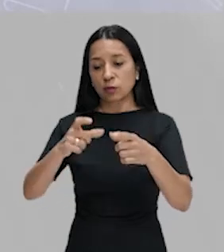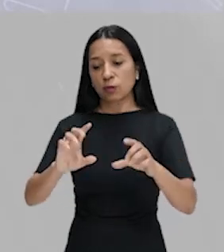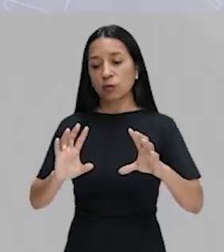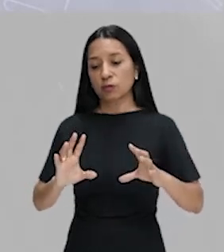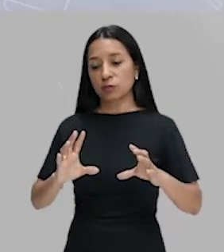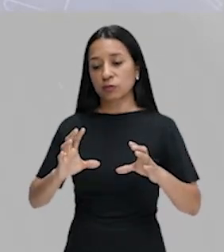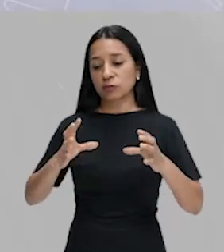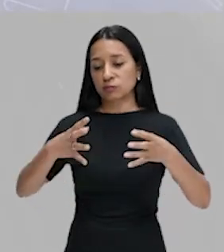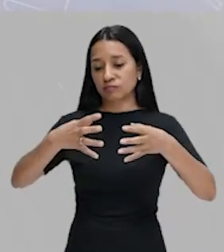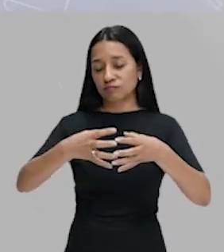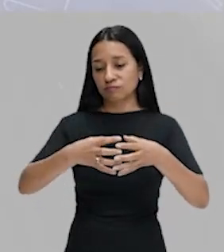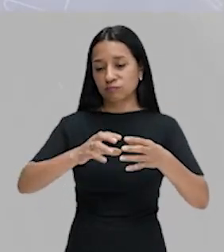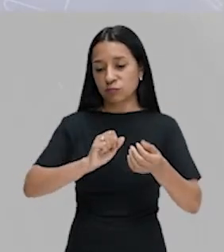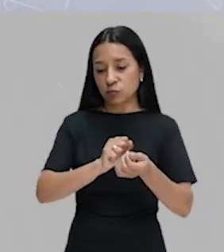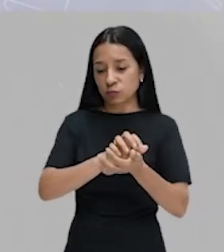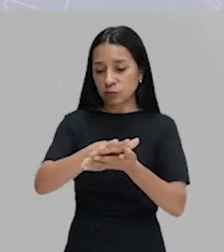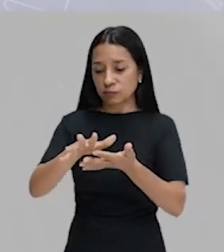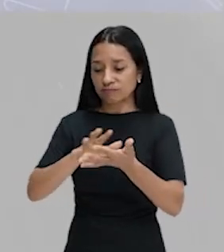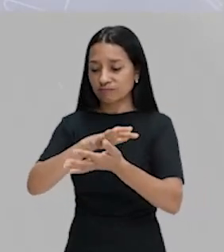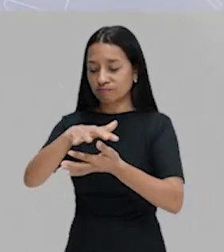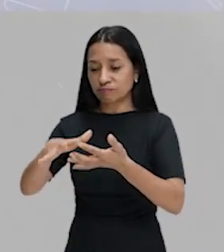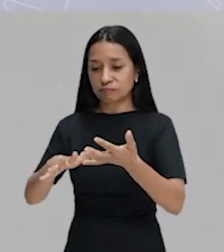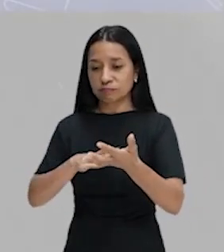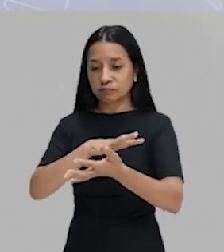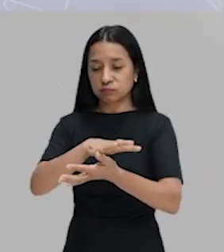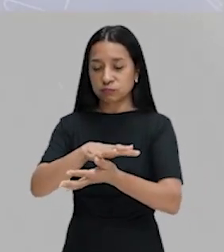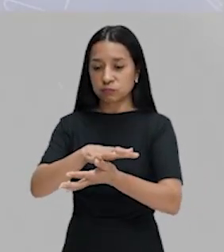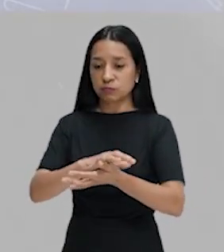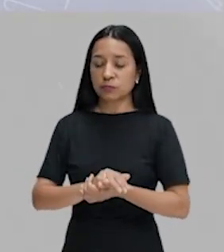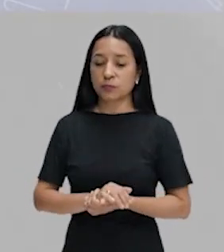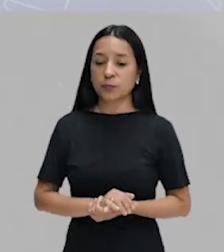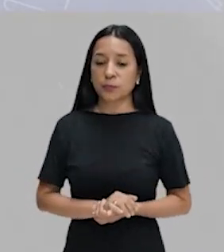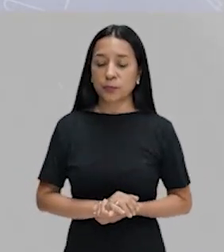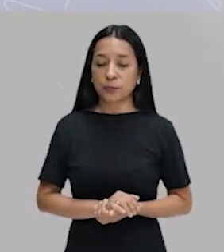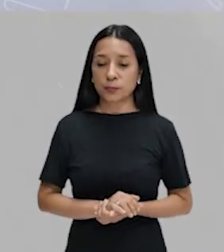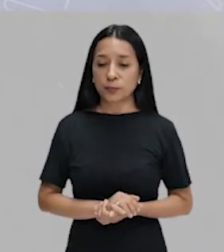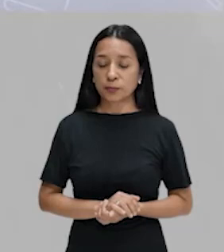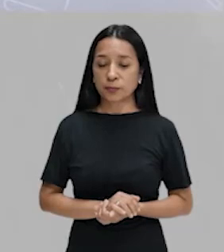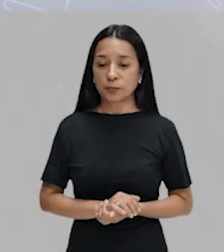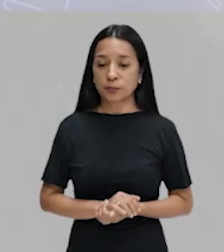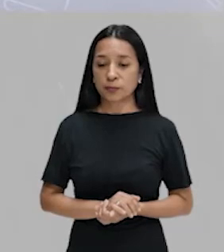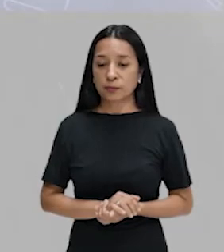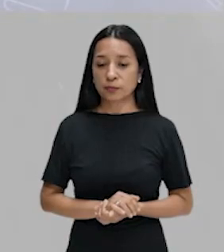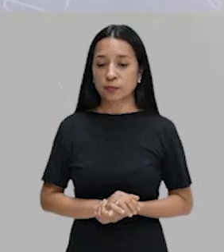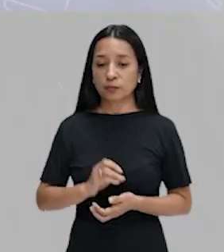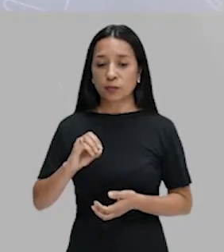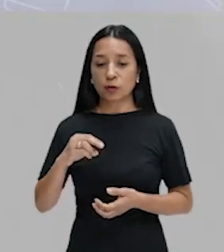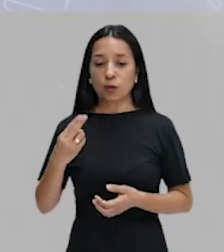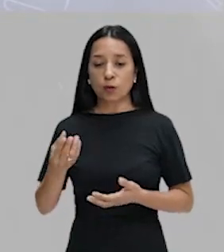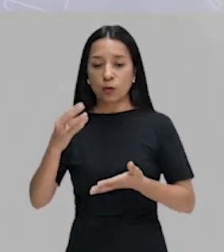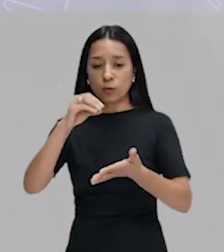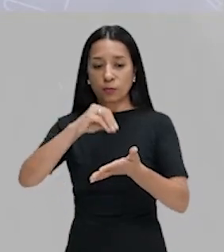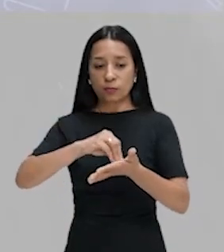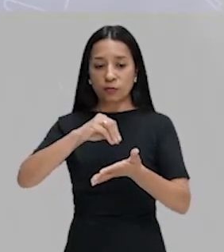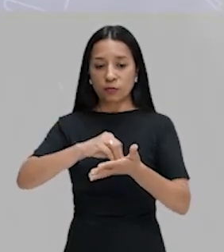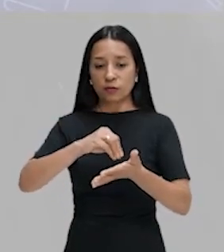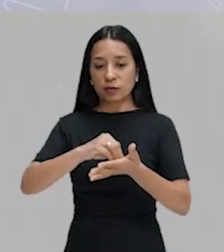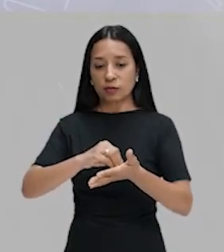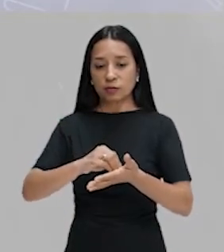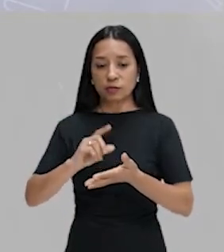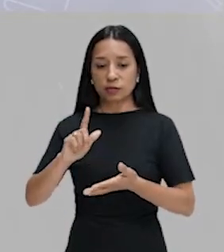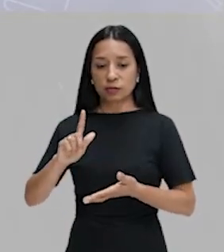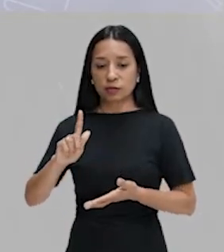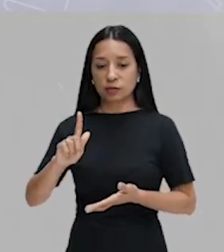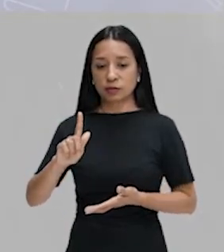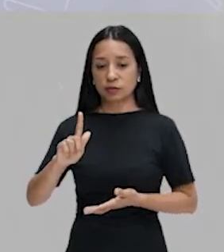estão espalhados no corpo do animal. Sistema nervoso difuso, ou seja, a ausência de gânglio